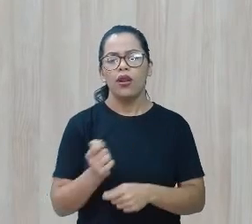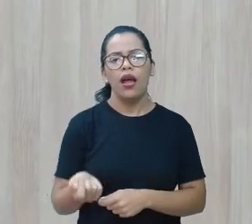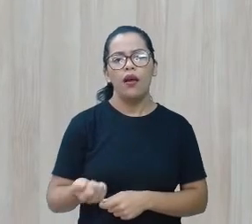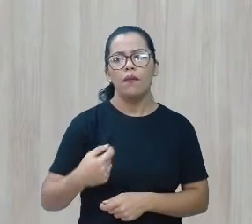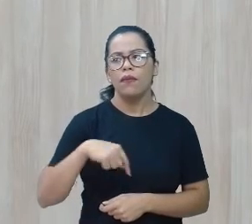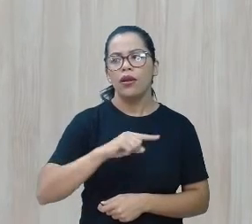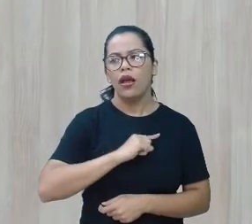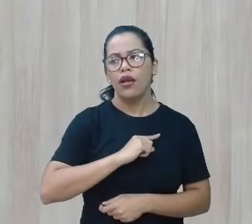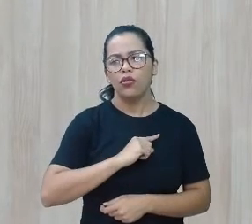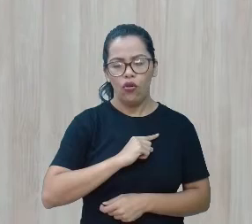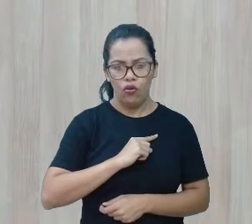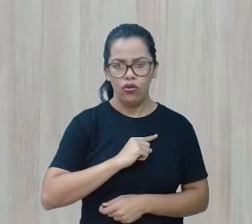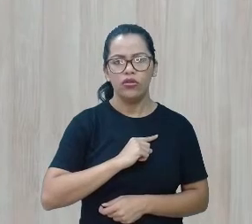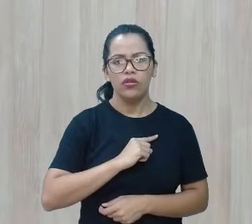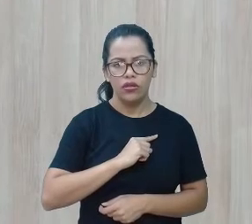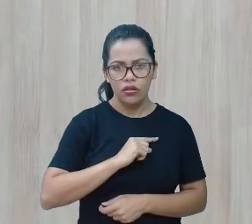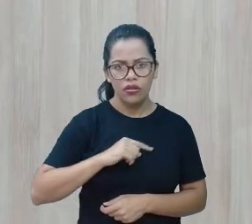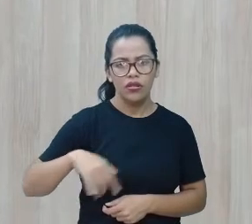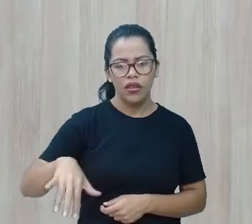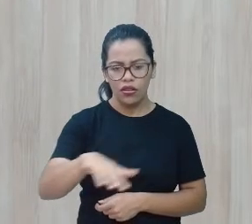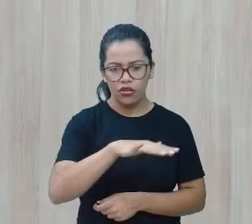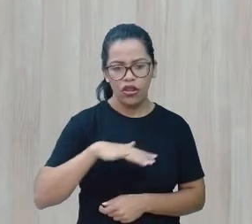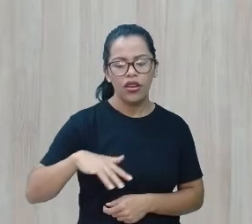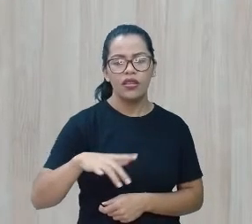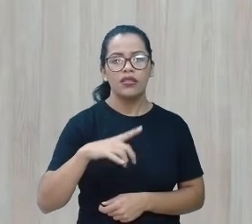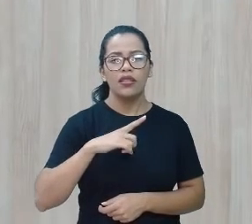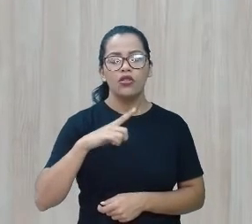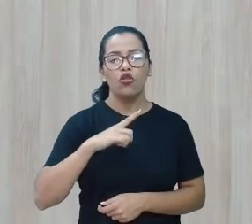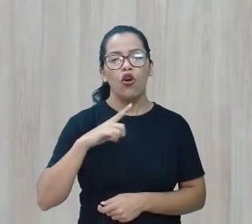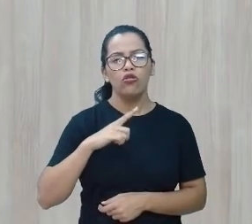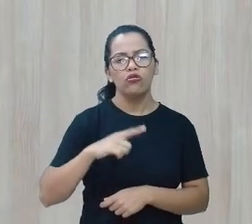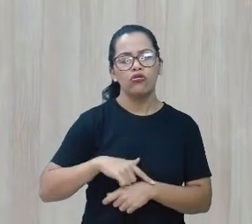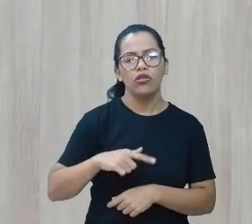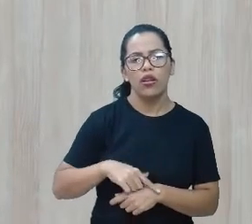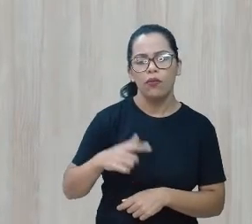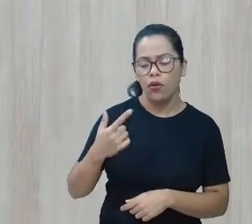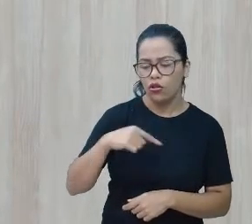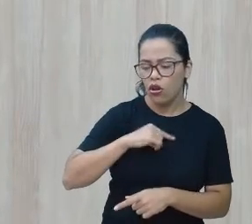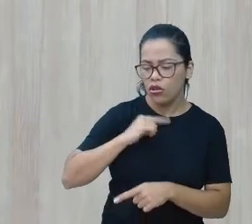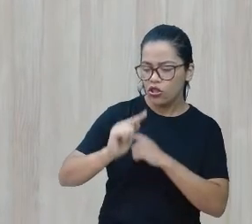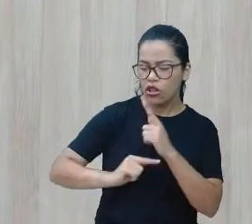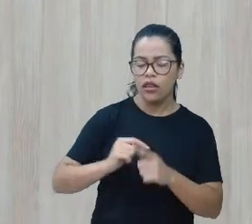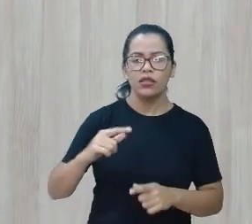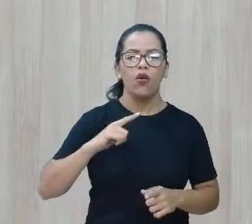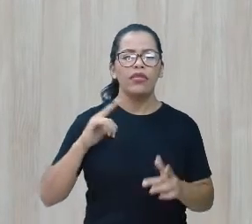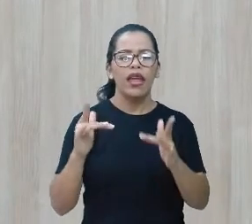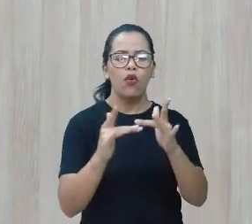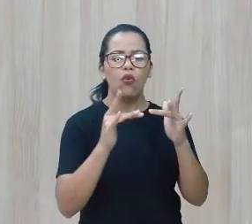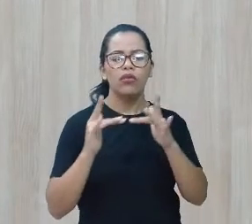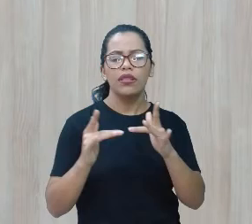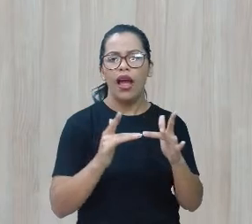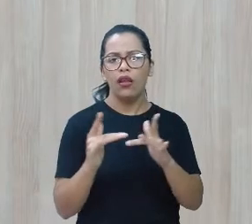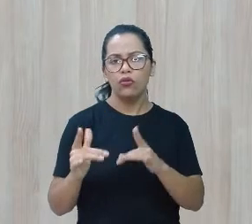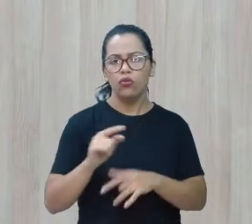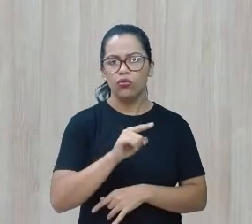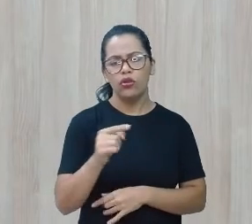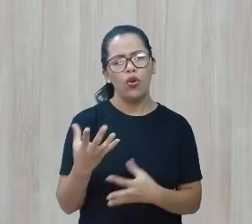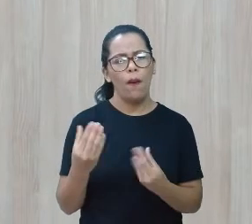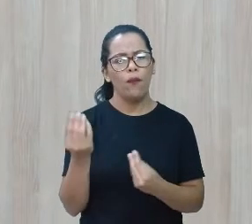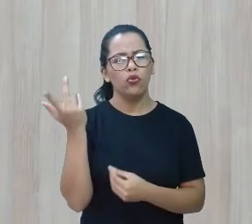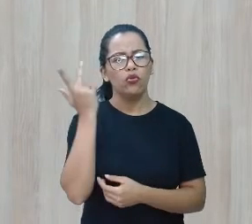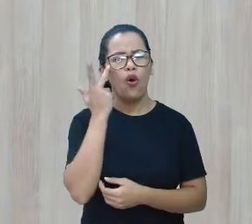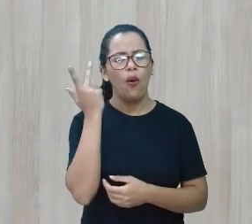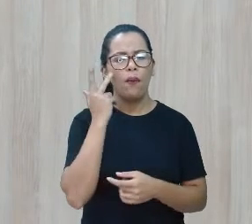geração ter contato com tudo isso. Mas perceba que cada coisa dessa é uma inovação. É uma tecnologia diferente que vem